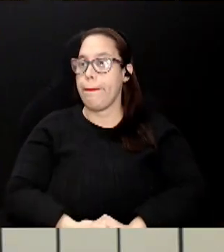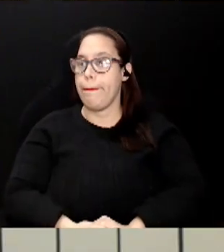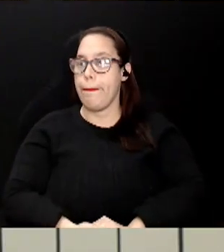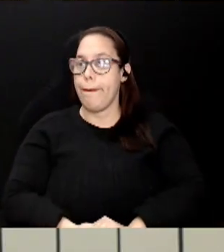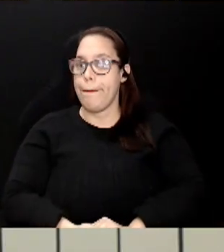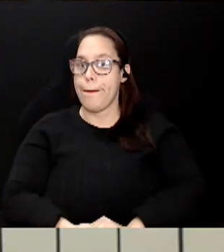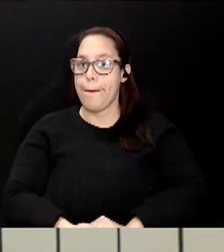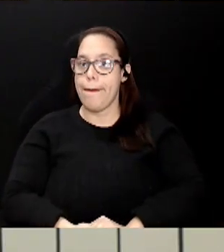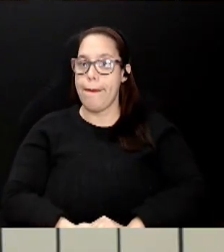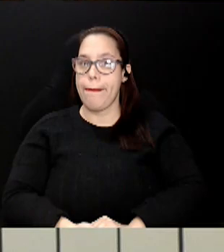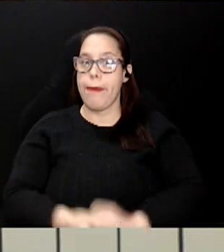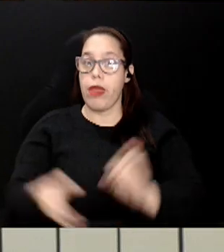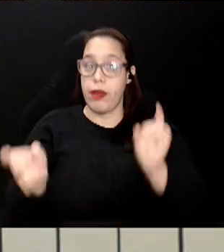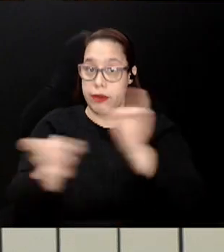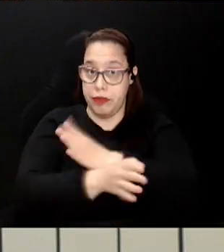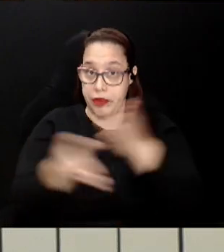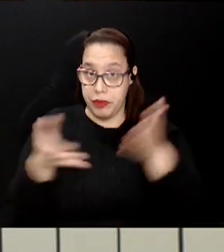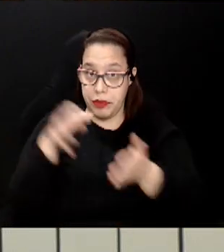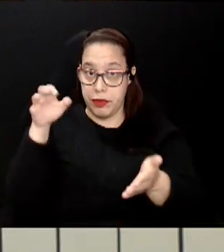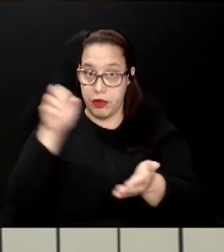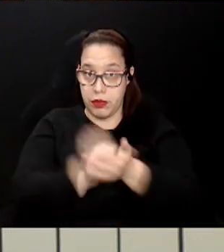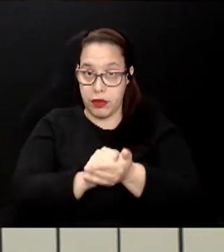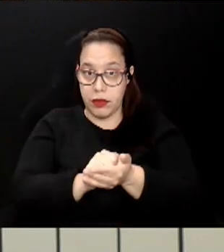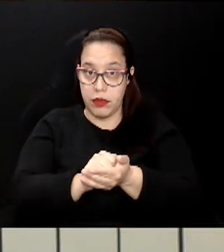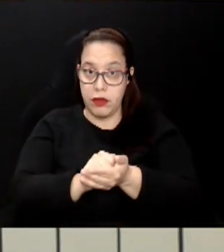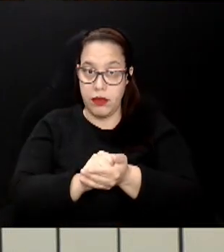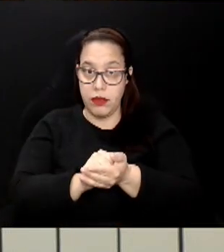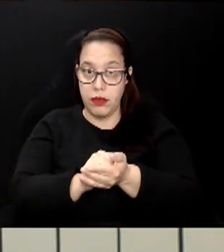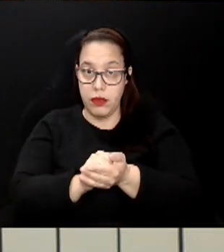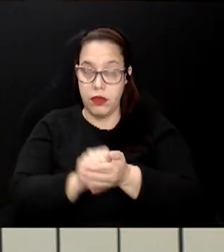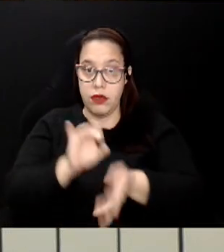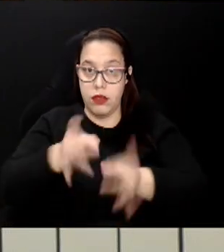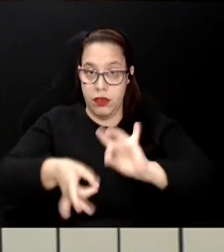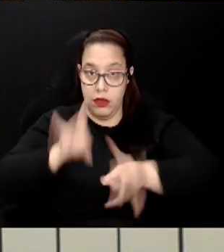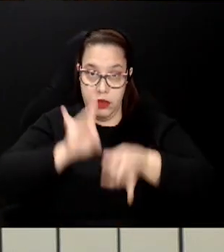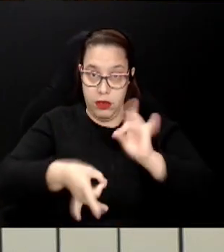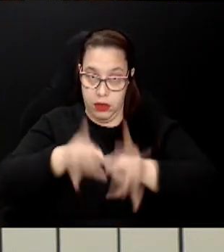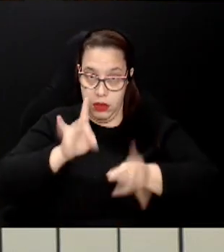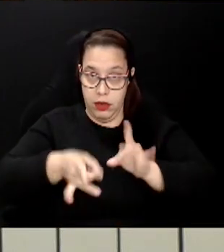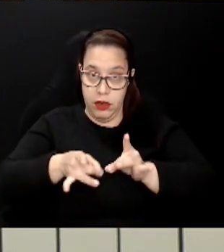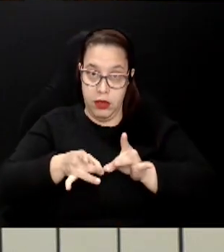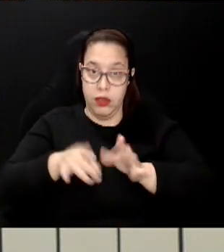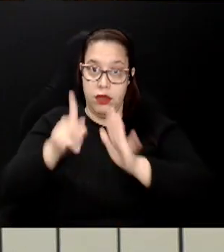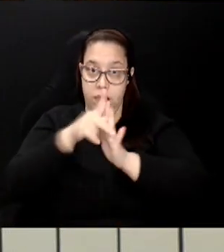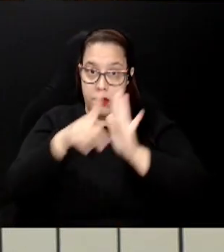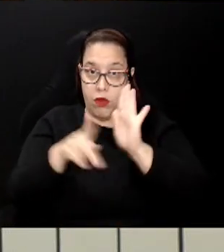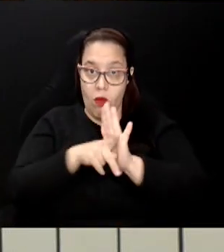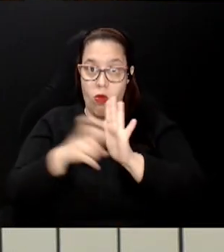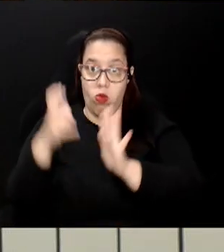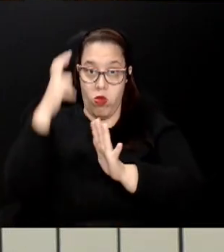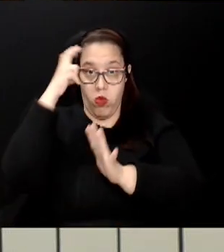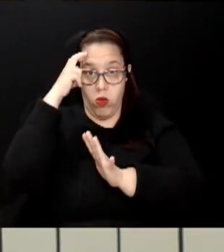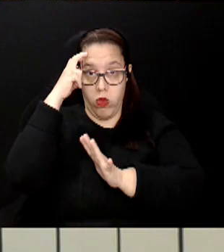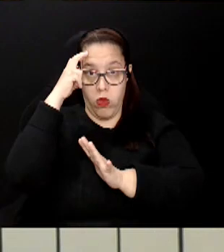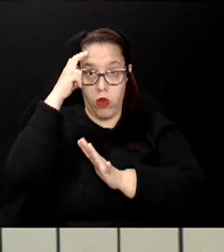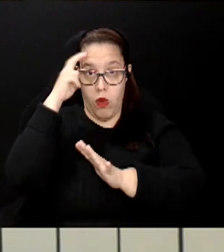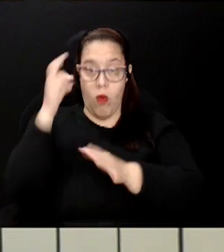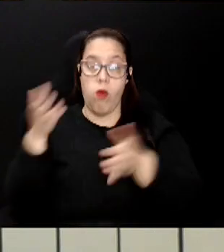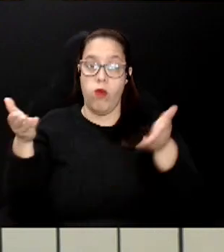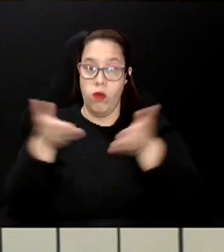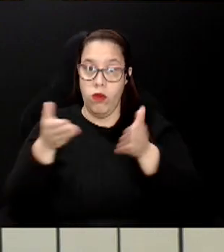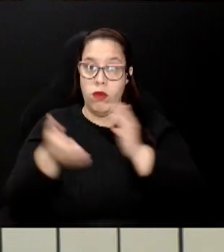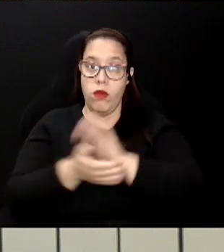Encerram hoje as inscrições para a oficina de elaboração de projetos culturais, uma realização da